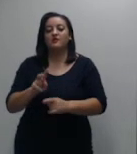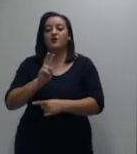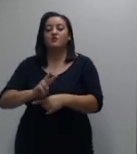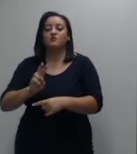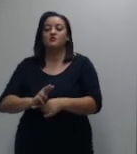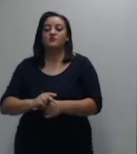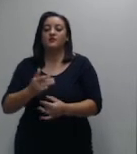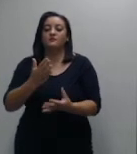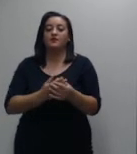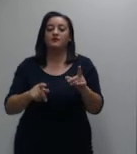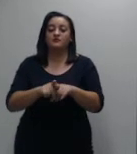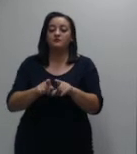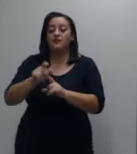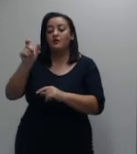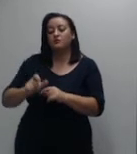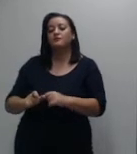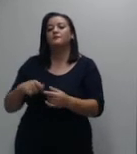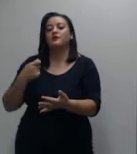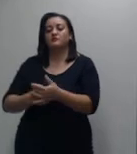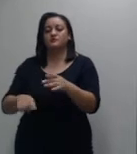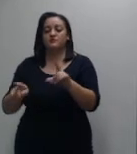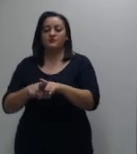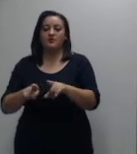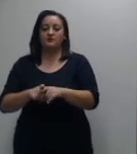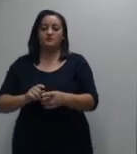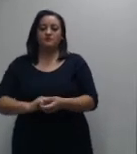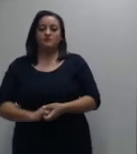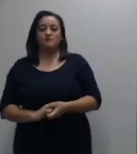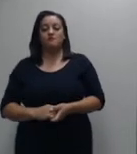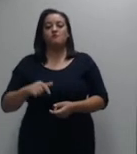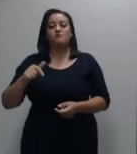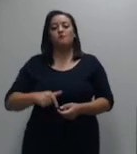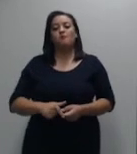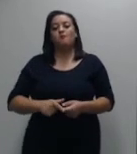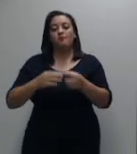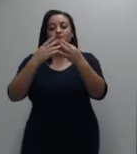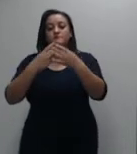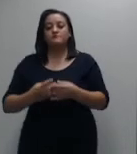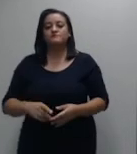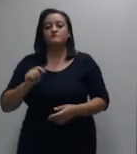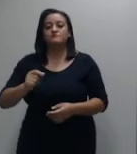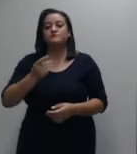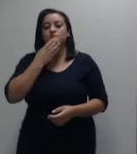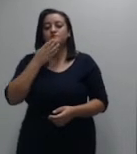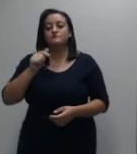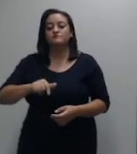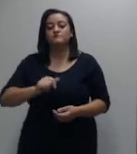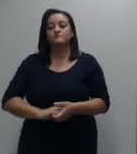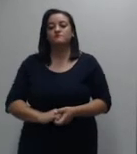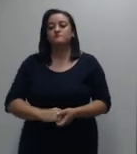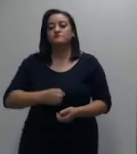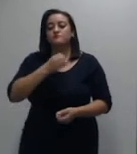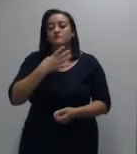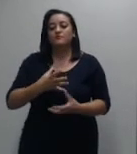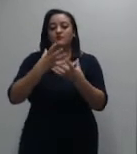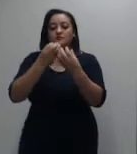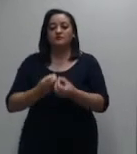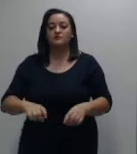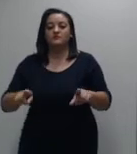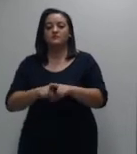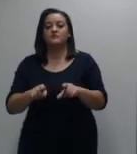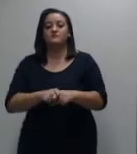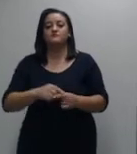depois de coisa parte executada nessas condições o que se pede aqui é o conhecimento o provimento deixa de